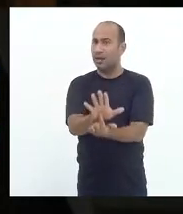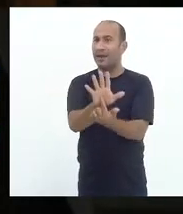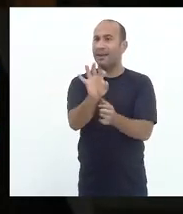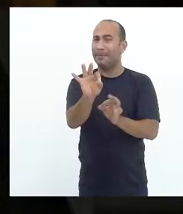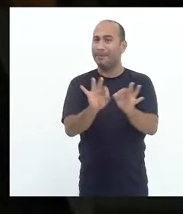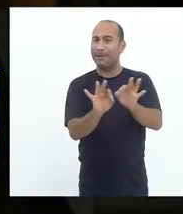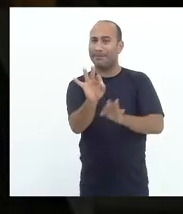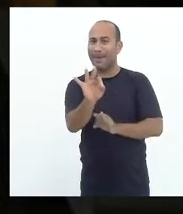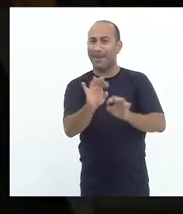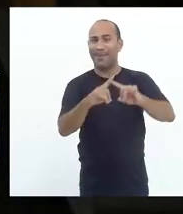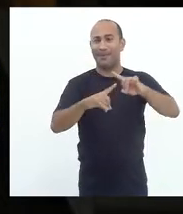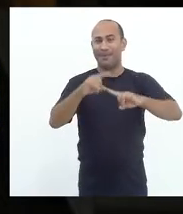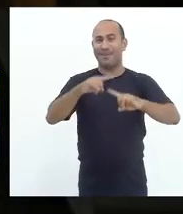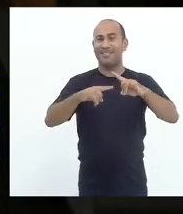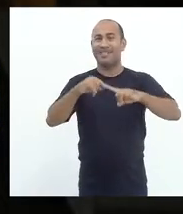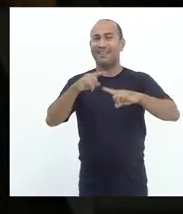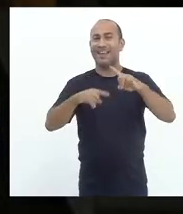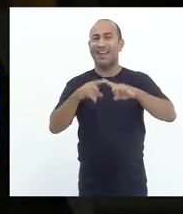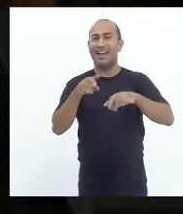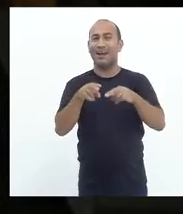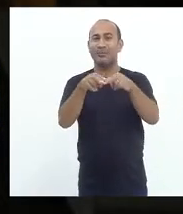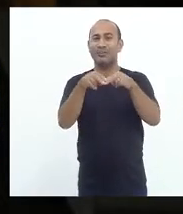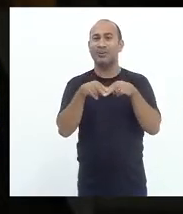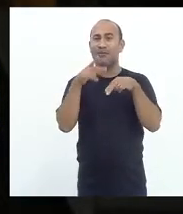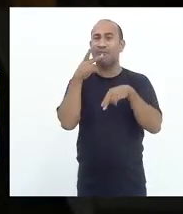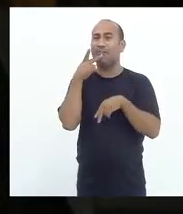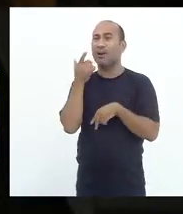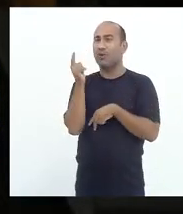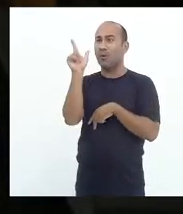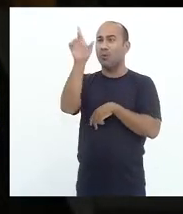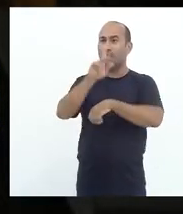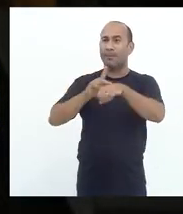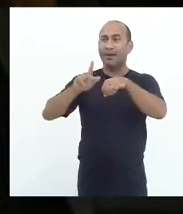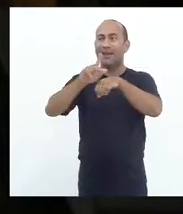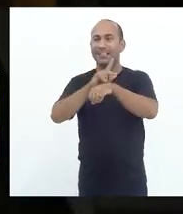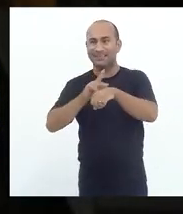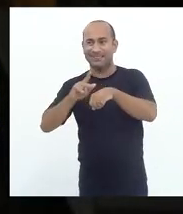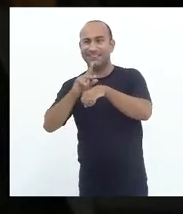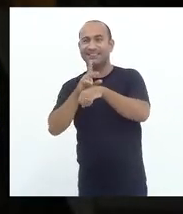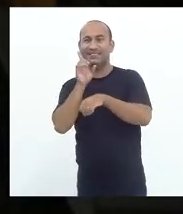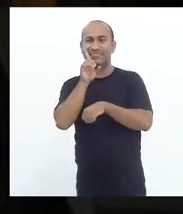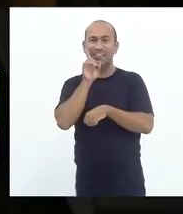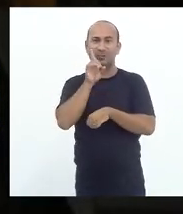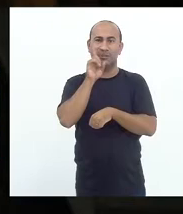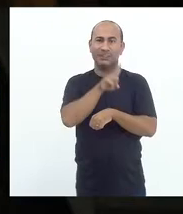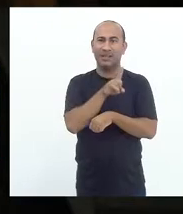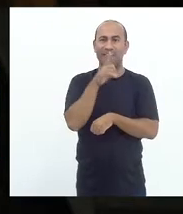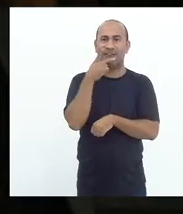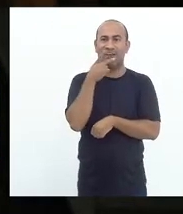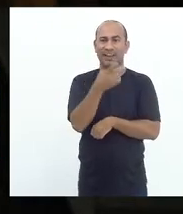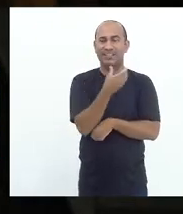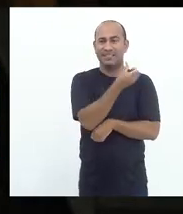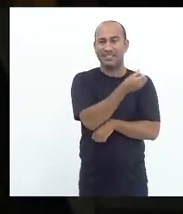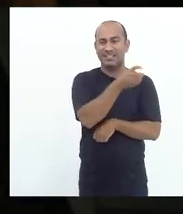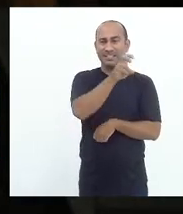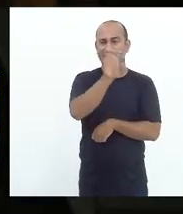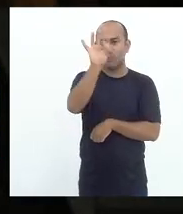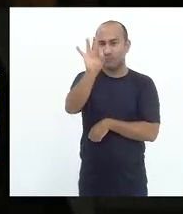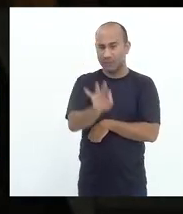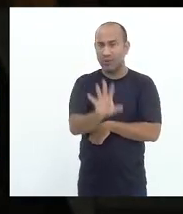produz uma matéria sobre a Inglaterra com 65% de